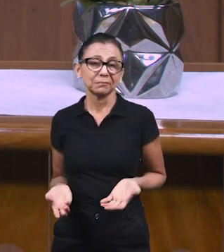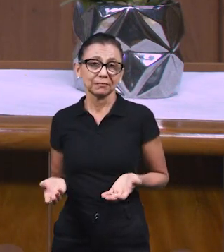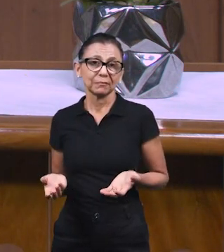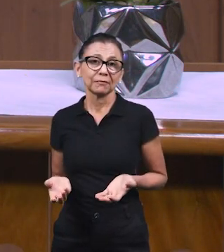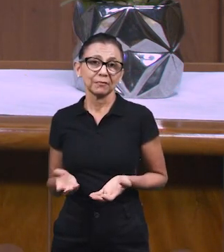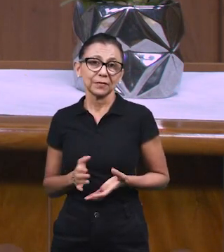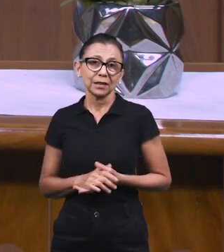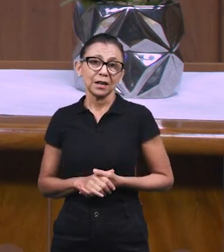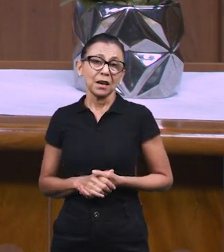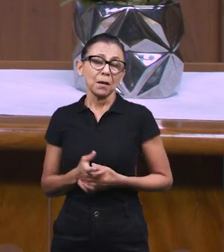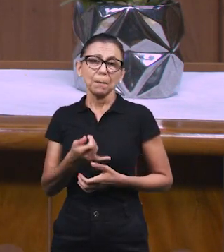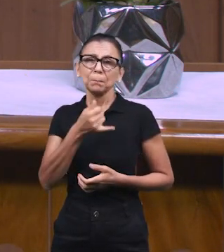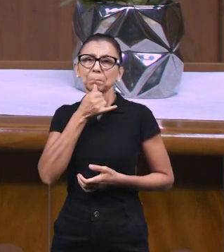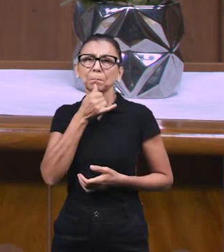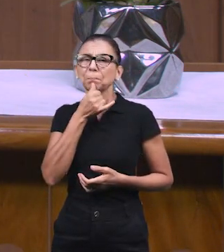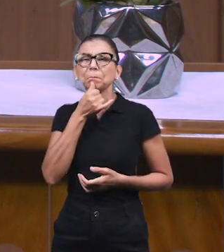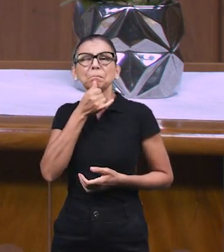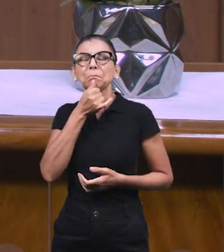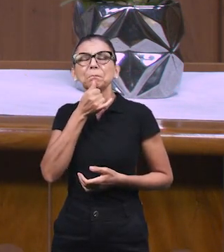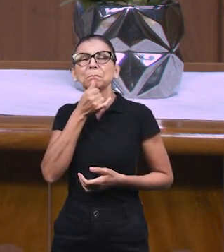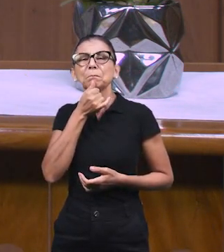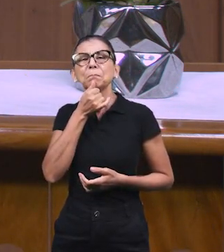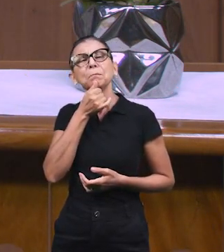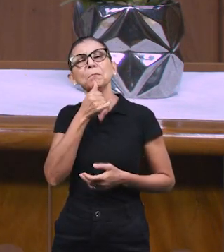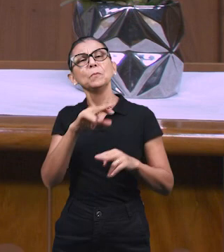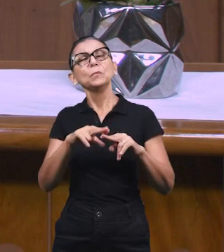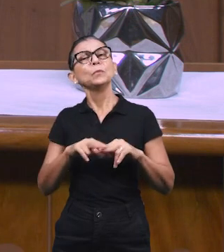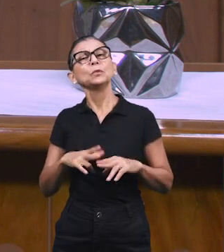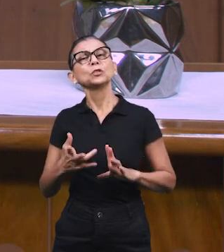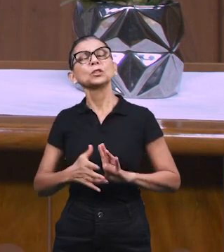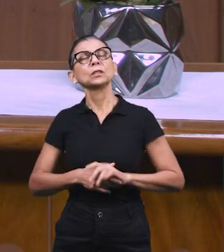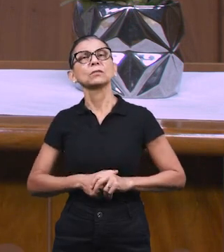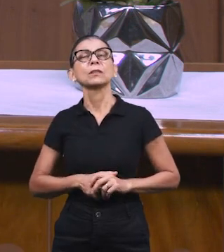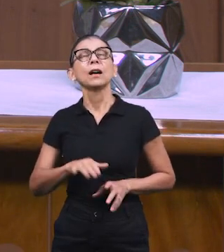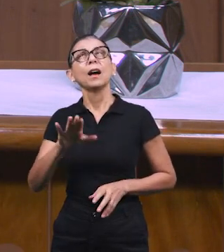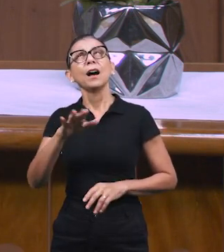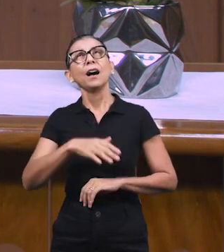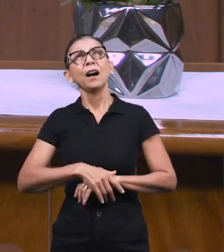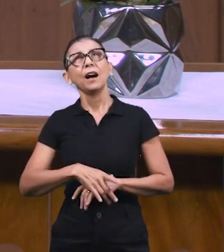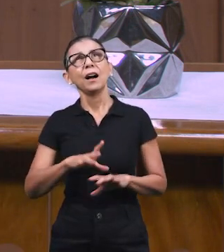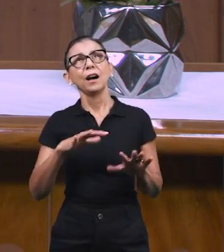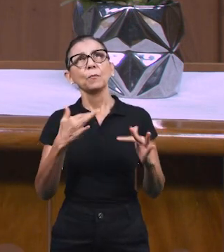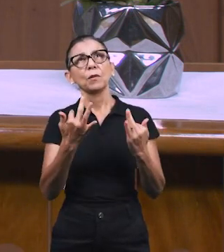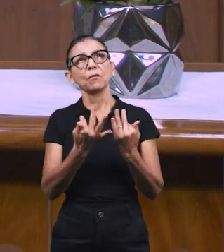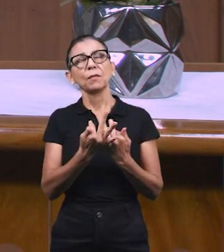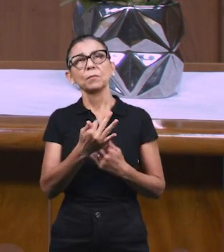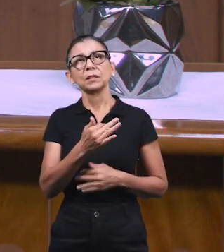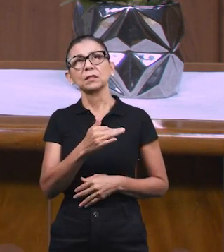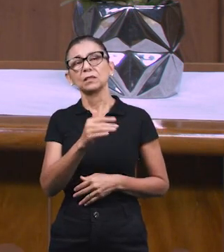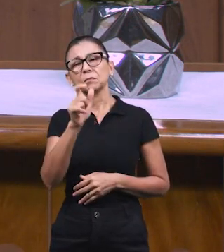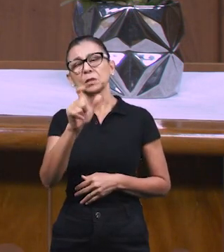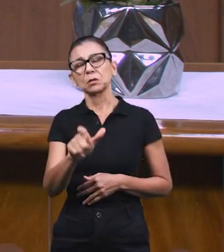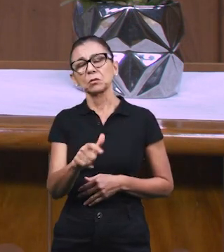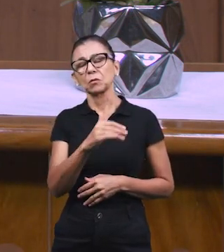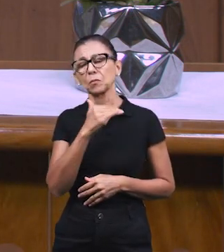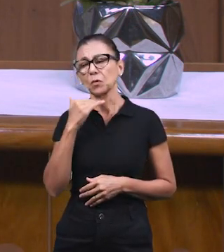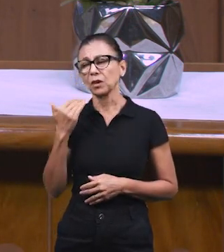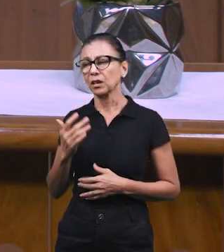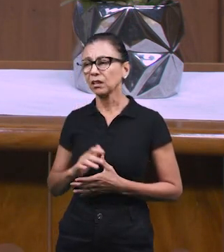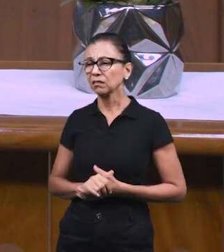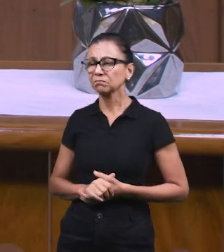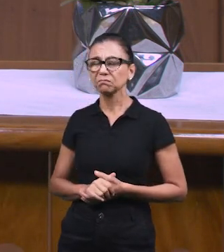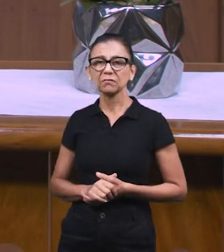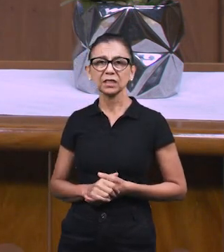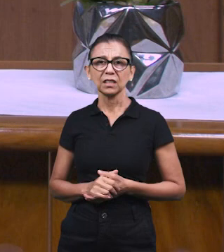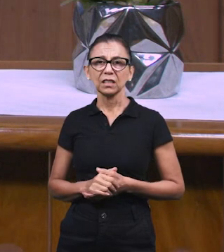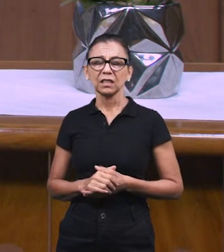ela tem uma razão principal. Às vezes não. A tristeza é o parente que eu perdi, a tristeza é o emprego que eu não